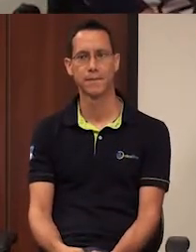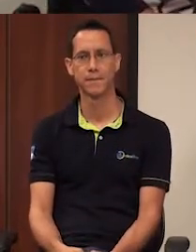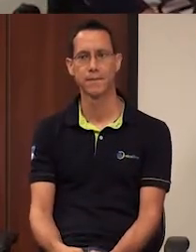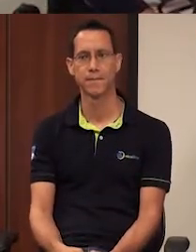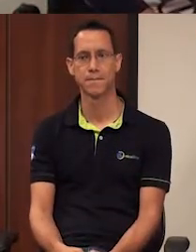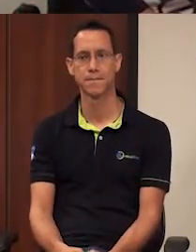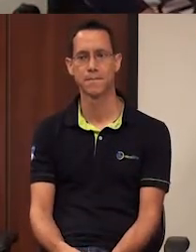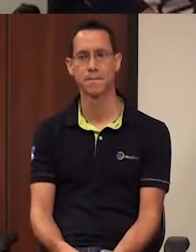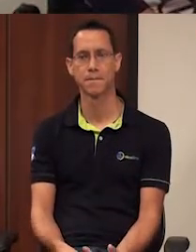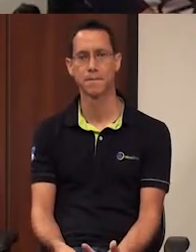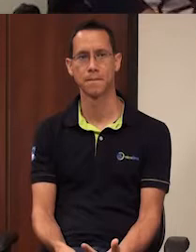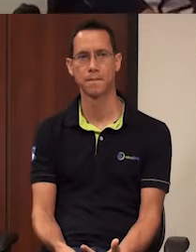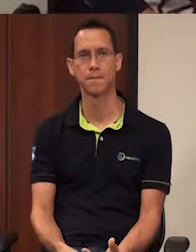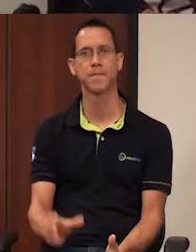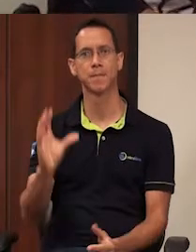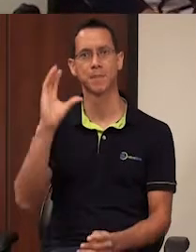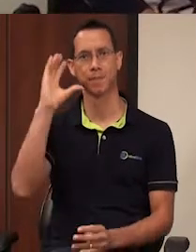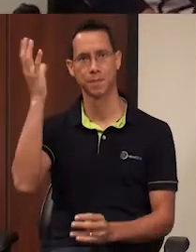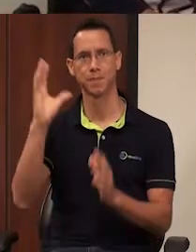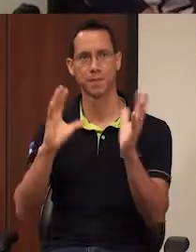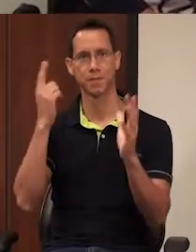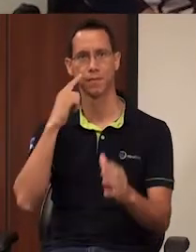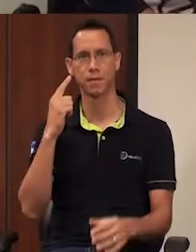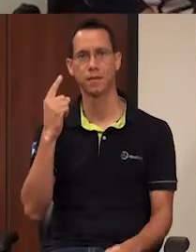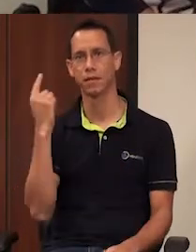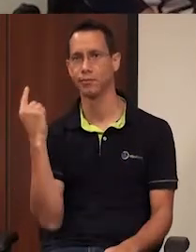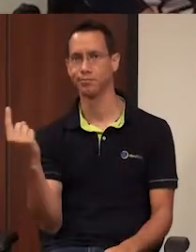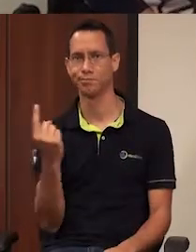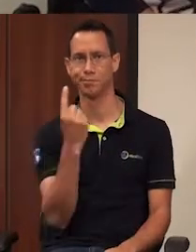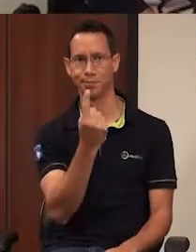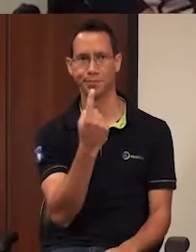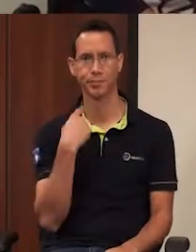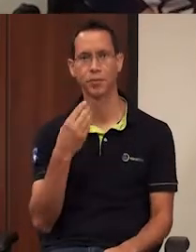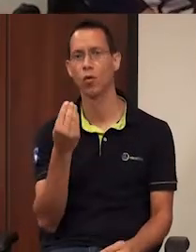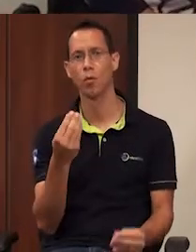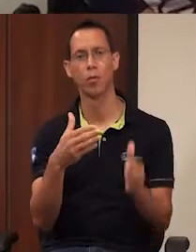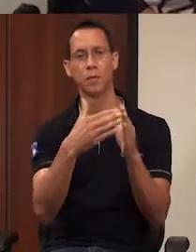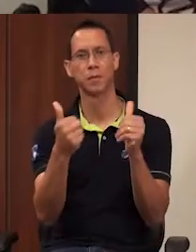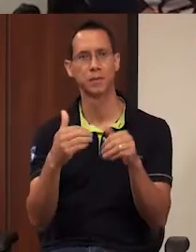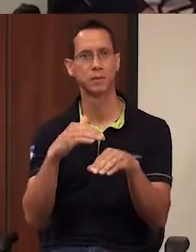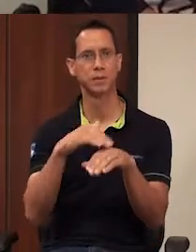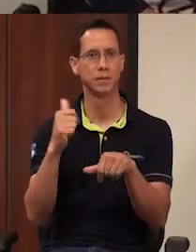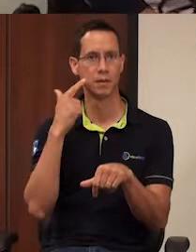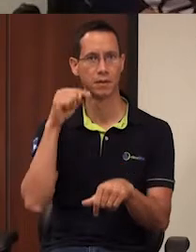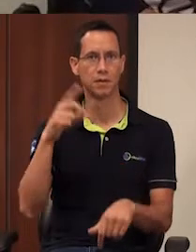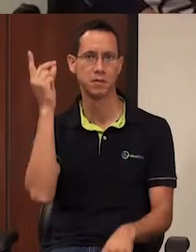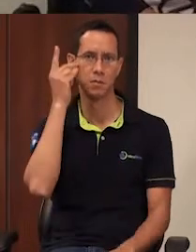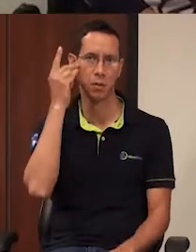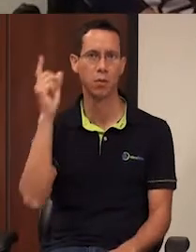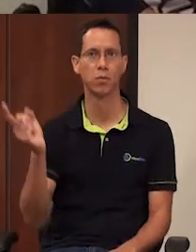As situações são únicas, né? Não sei como são feitos os pedidos, se é aqui na cidade de São Paulo ou